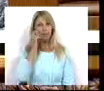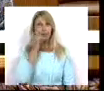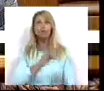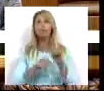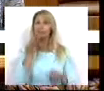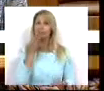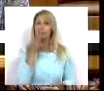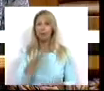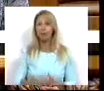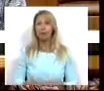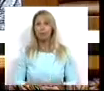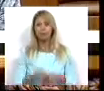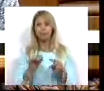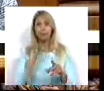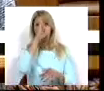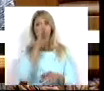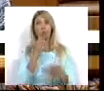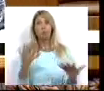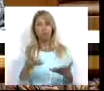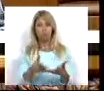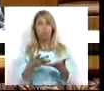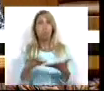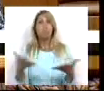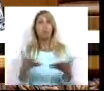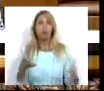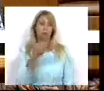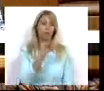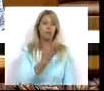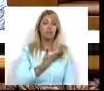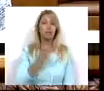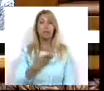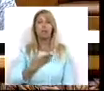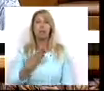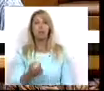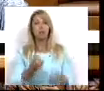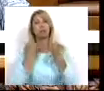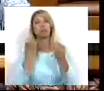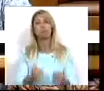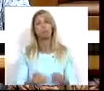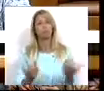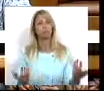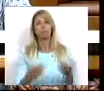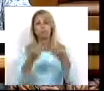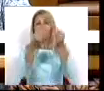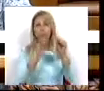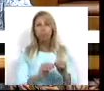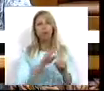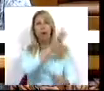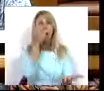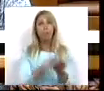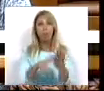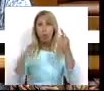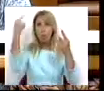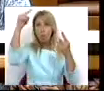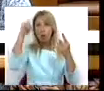Senhores deputados, este Governo e esta maioria PSD-CDS não conseguiram elaborar e aprovar um único orçamento